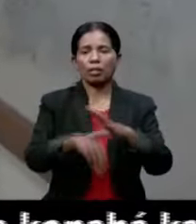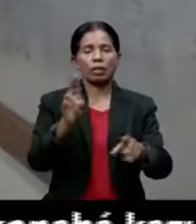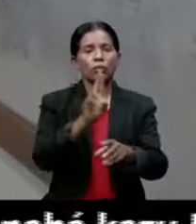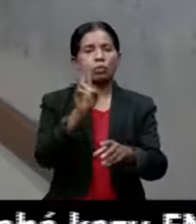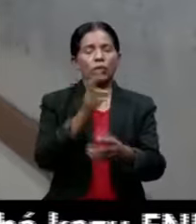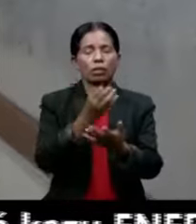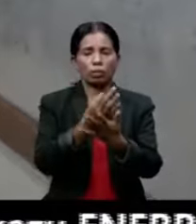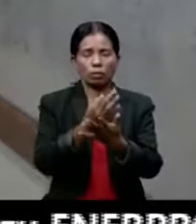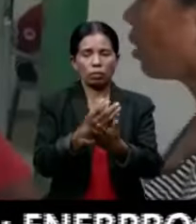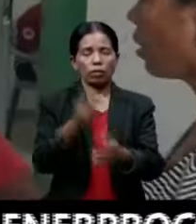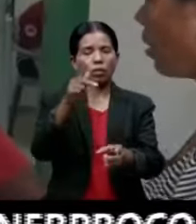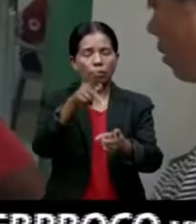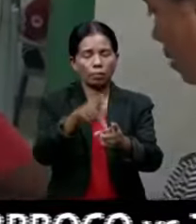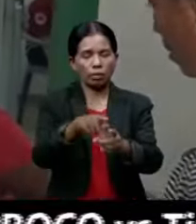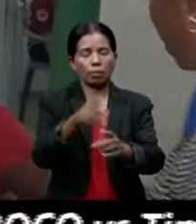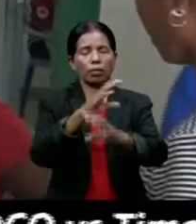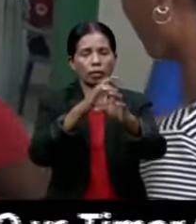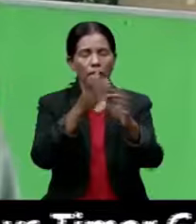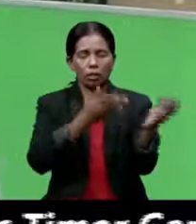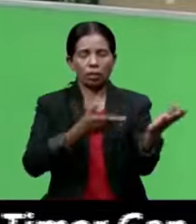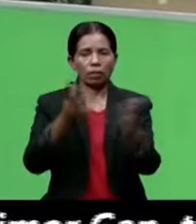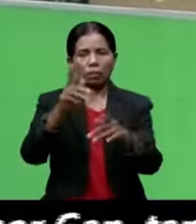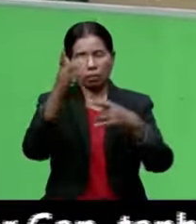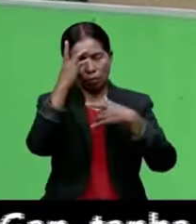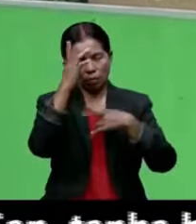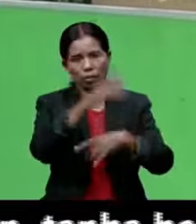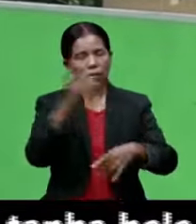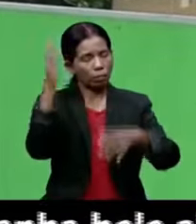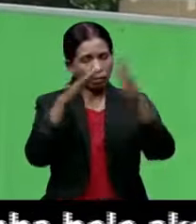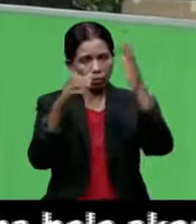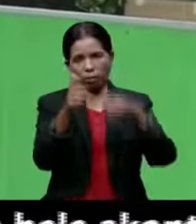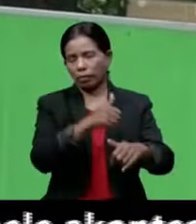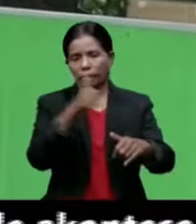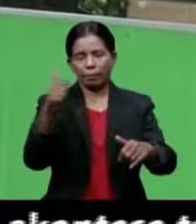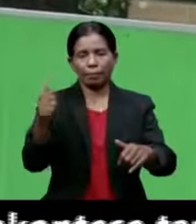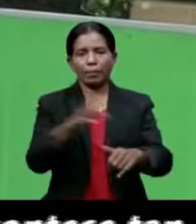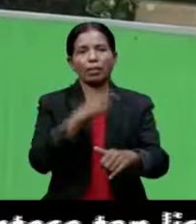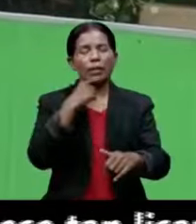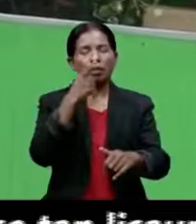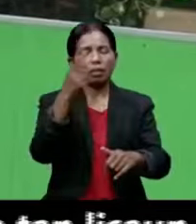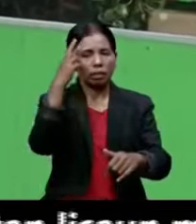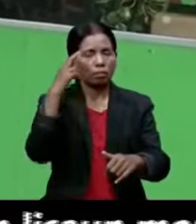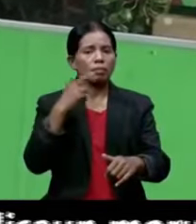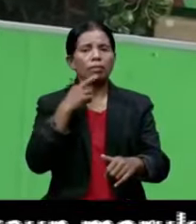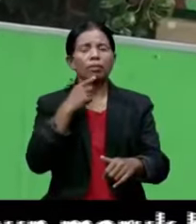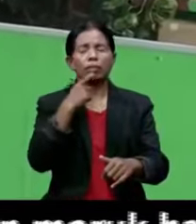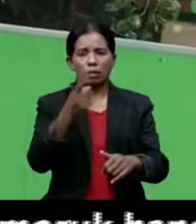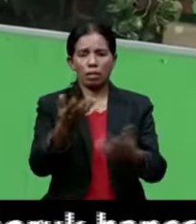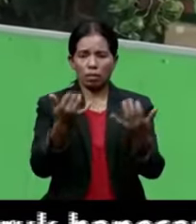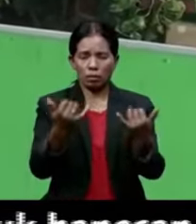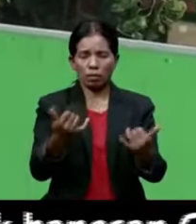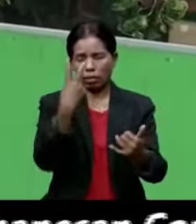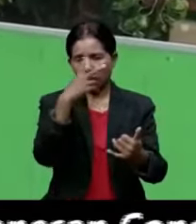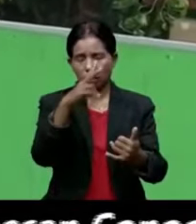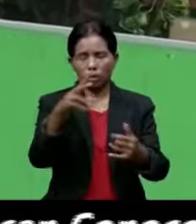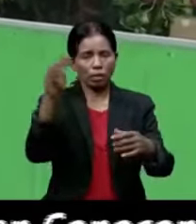onde enche gasolina para ambulância, onde tula paciente, não mostra problema se recebe, presidente da República, José Ramos Horta, na tal situação e